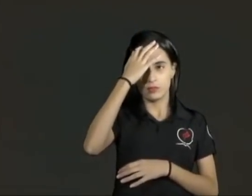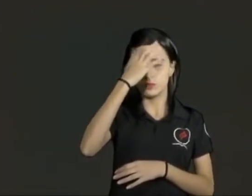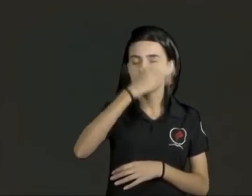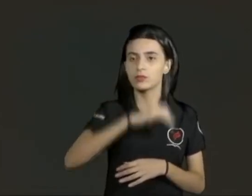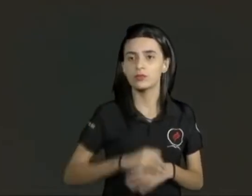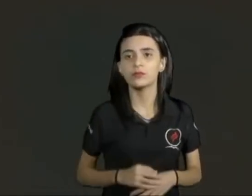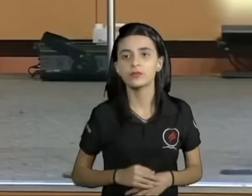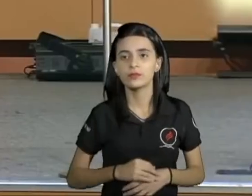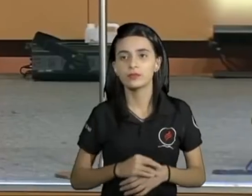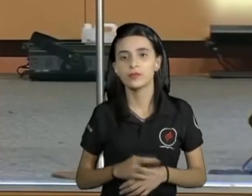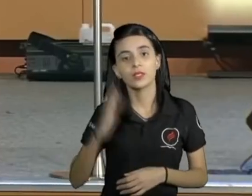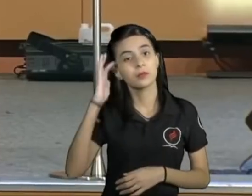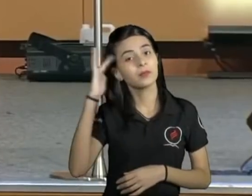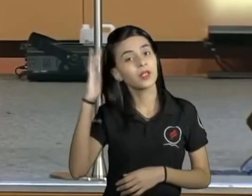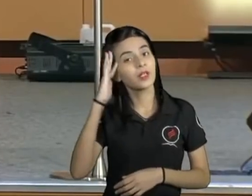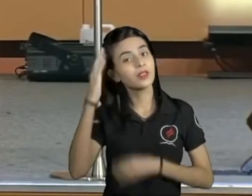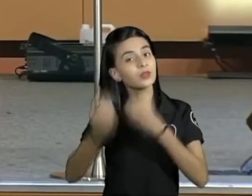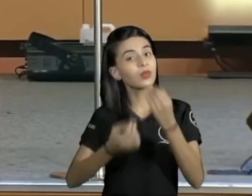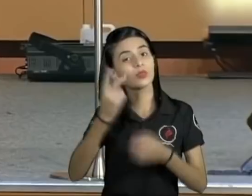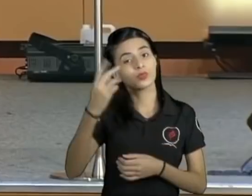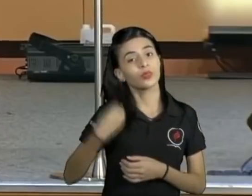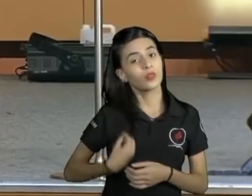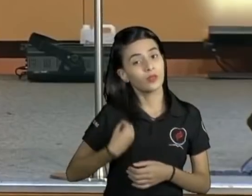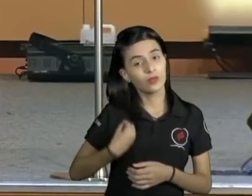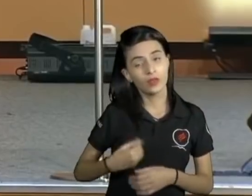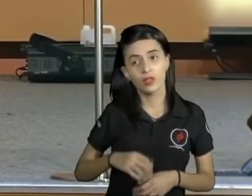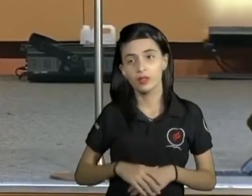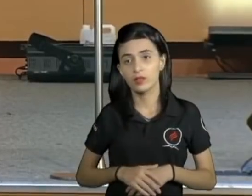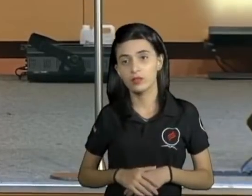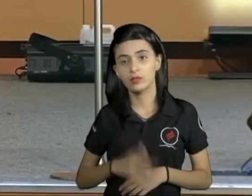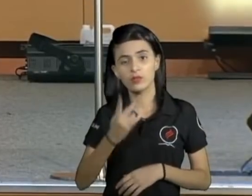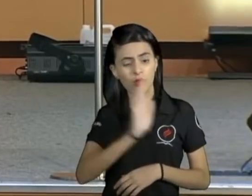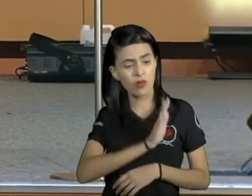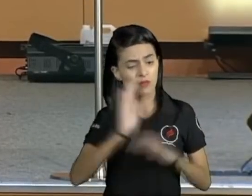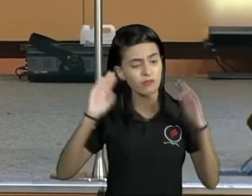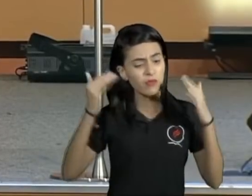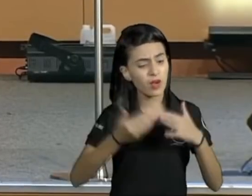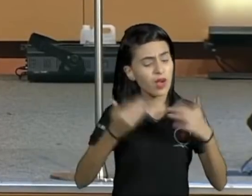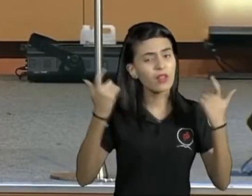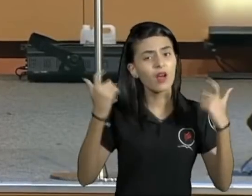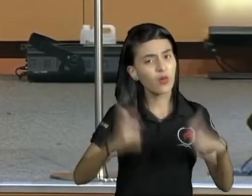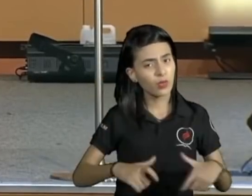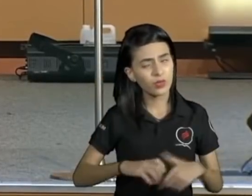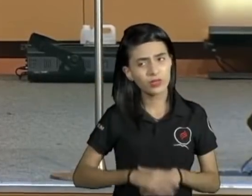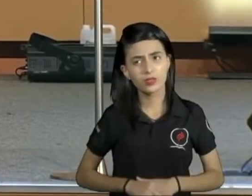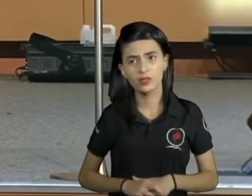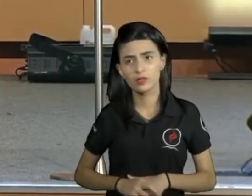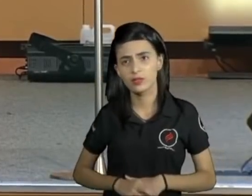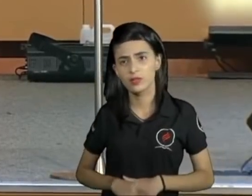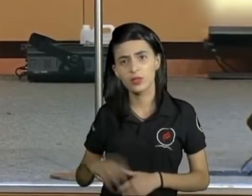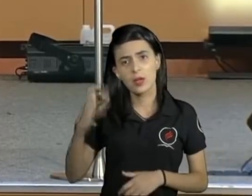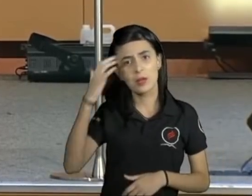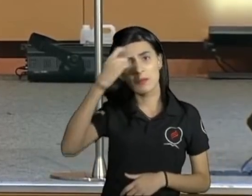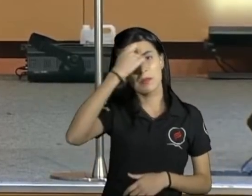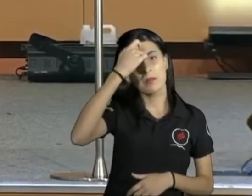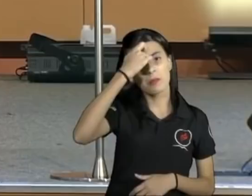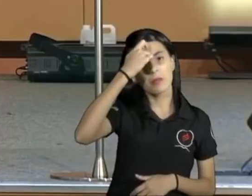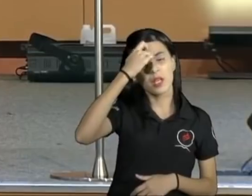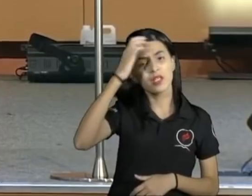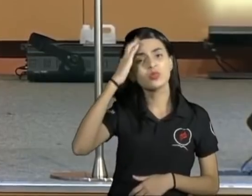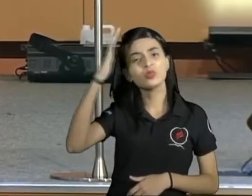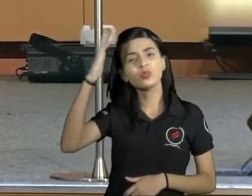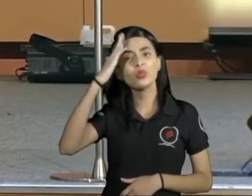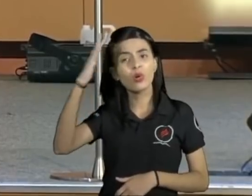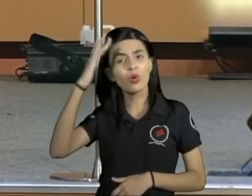peixe como está a sua vida onde está teu coração onde está a tua mente Onde